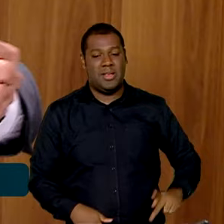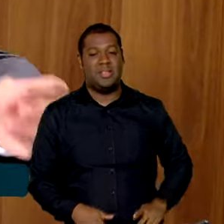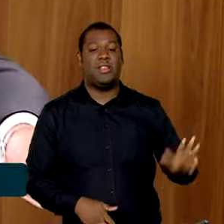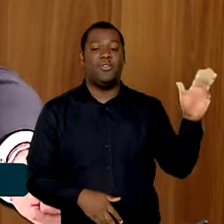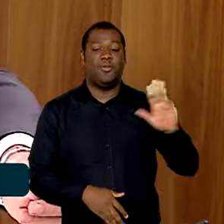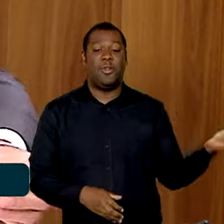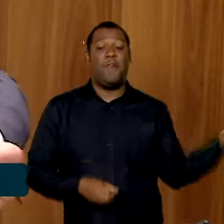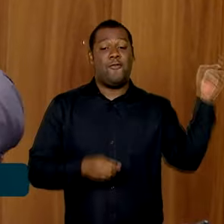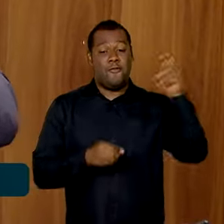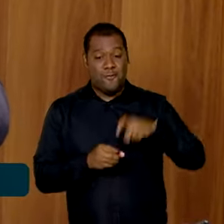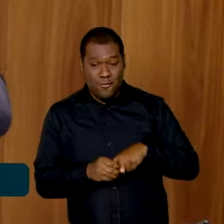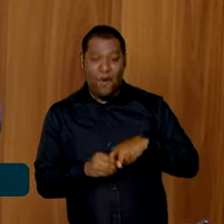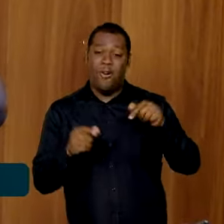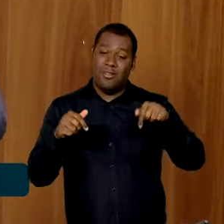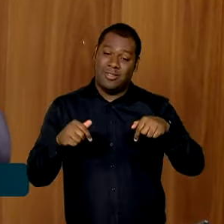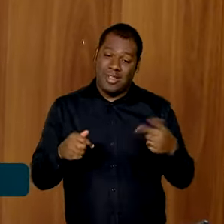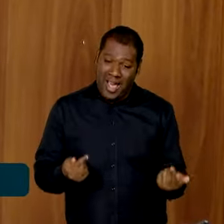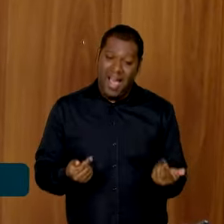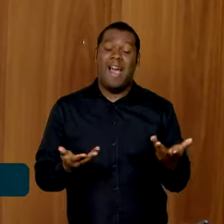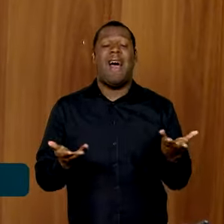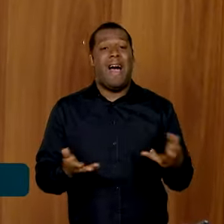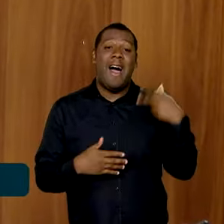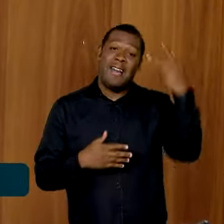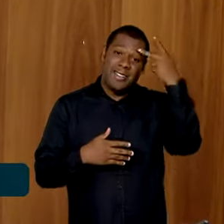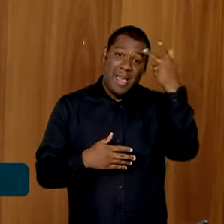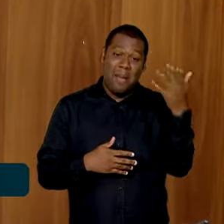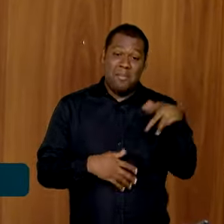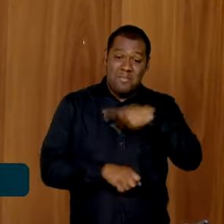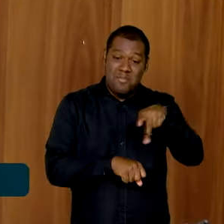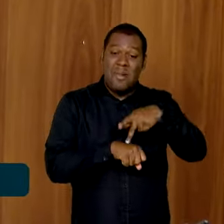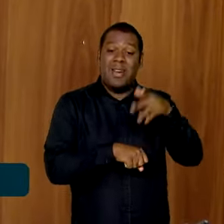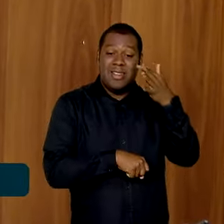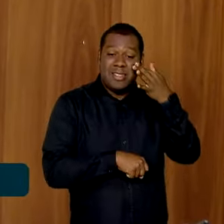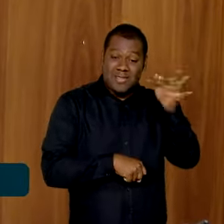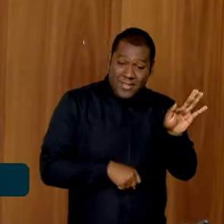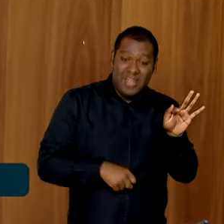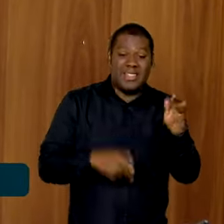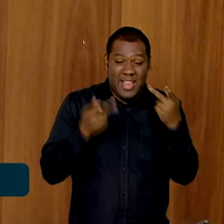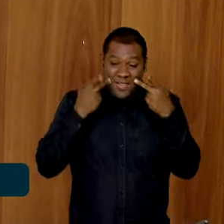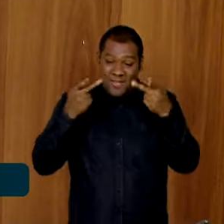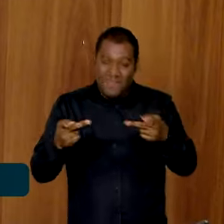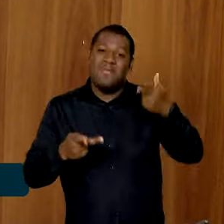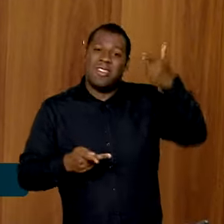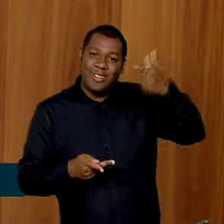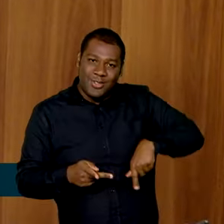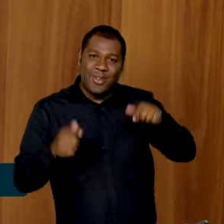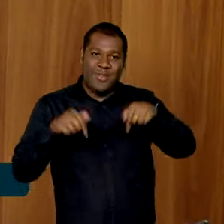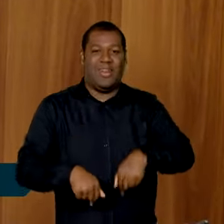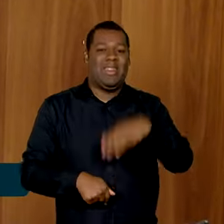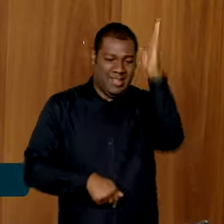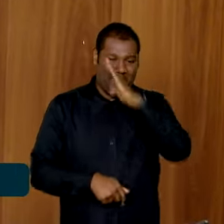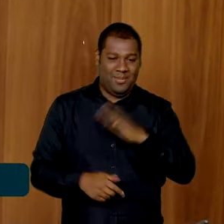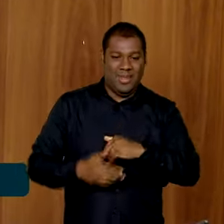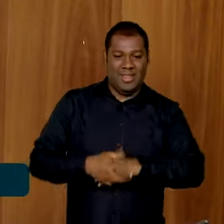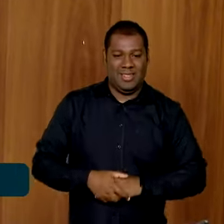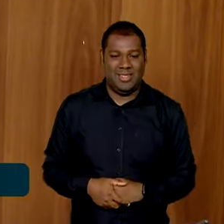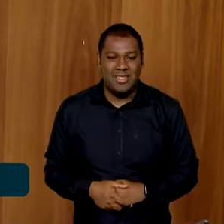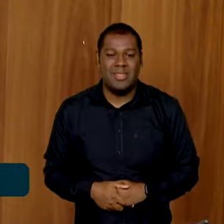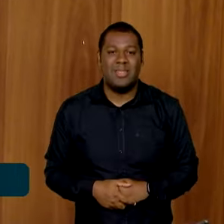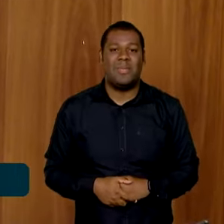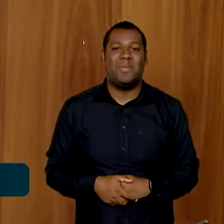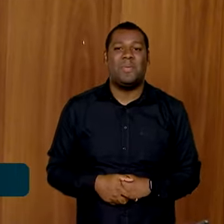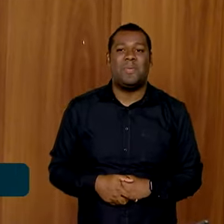sabia direitinho que país a gente tinha que divulgar. O que que o francês gosta no Brasil? A gente divulgou isso bem feito. E o resultado chegou,